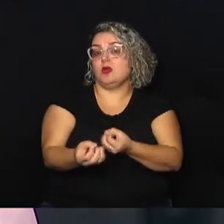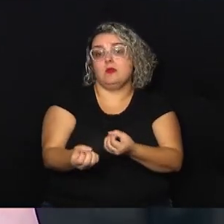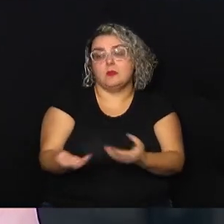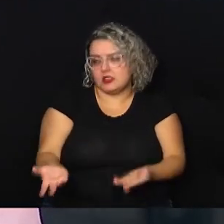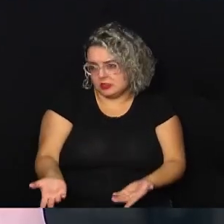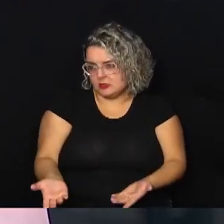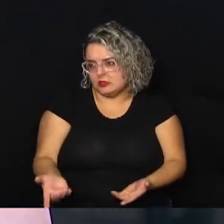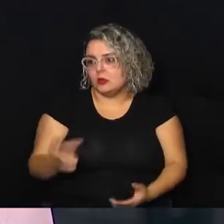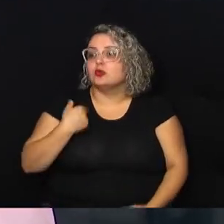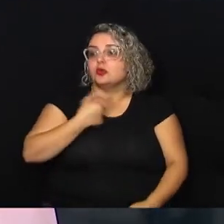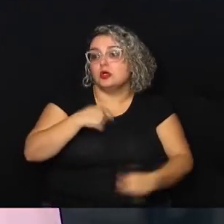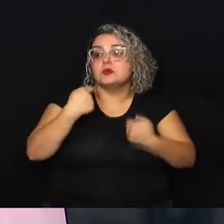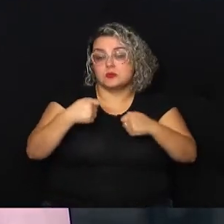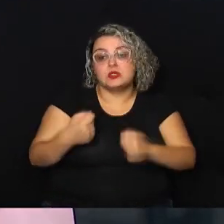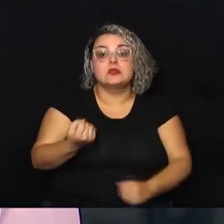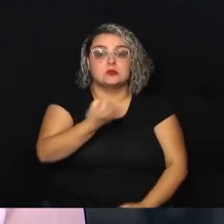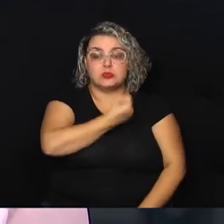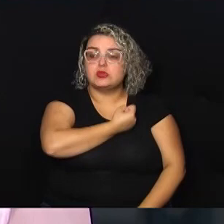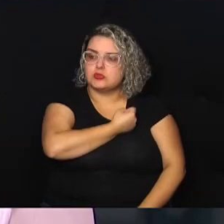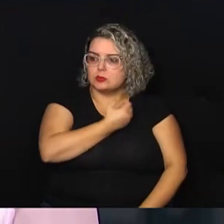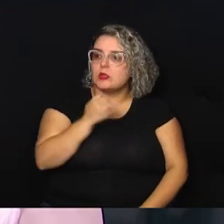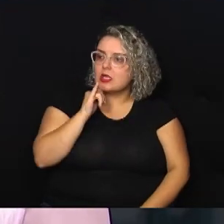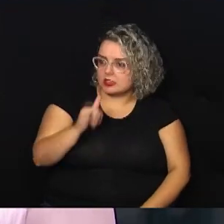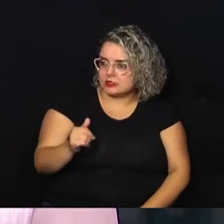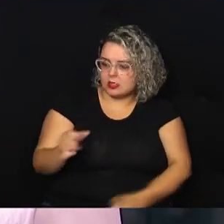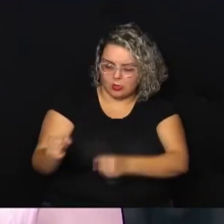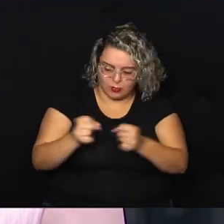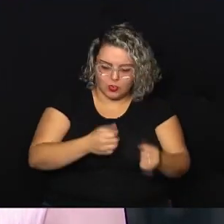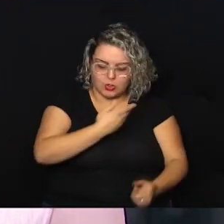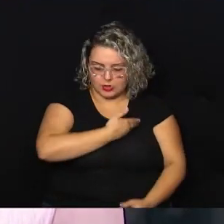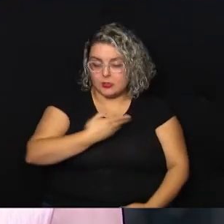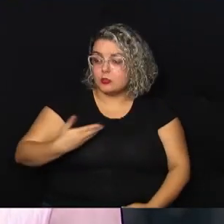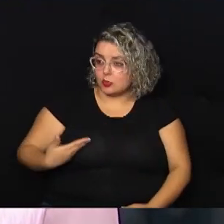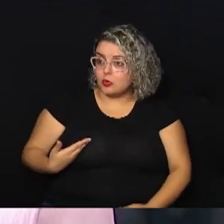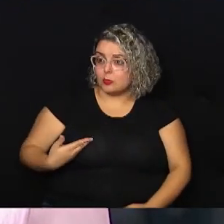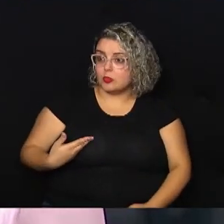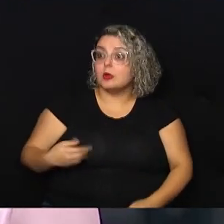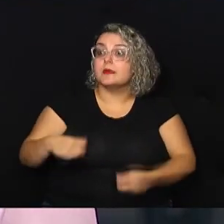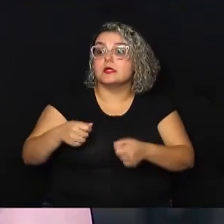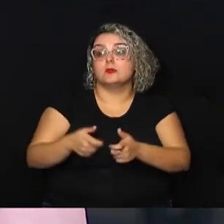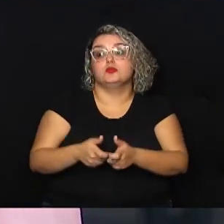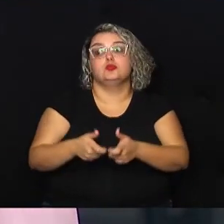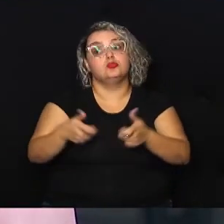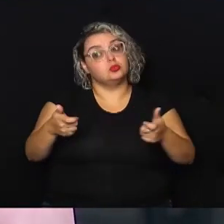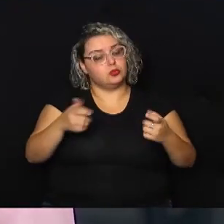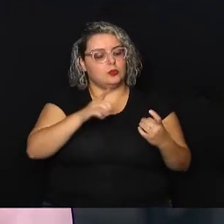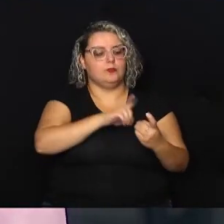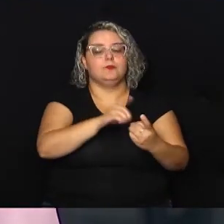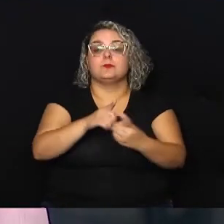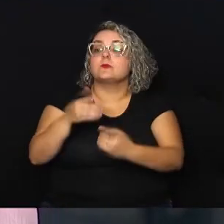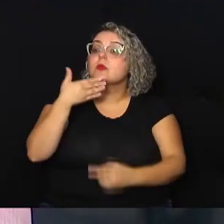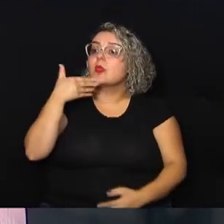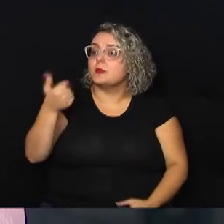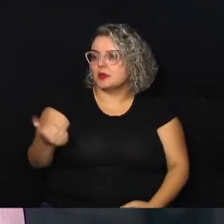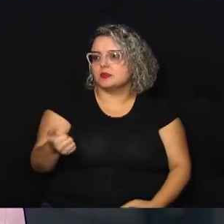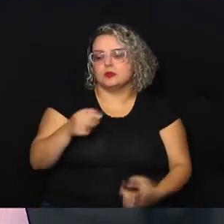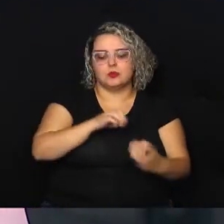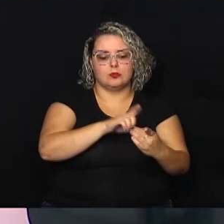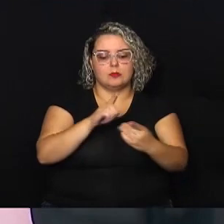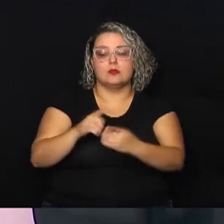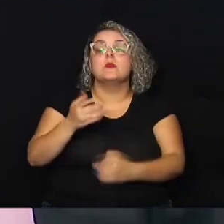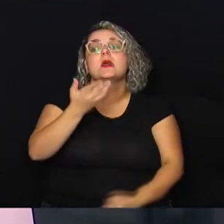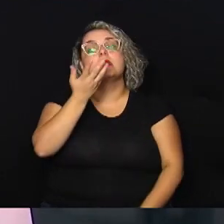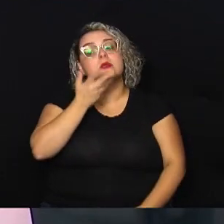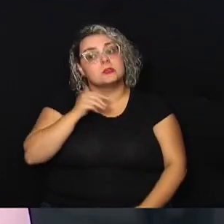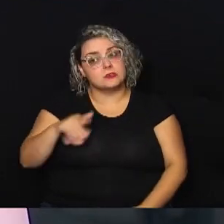nós precisamos desses números para dizer ao poder público que precisamos aumentar o atendimento, melhorar o atendimento para essas crianças